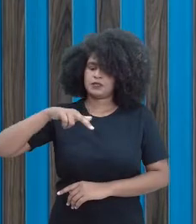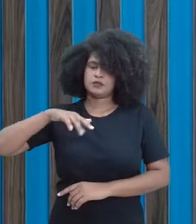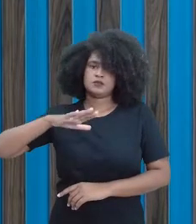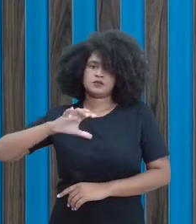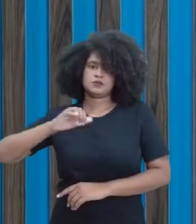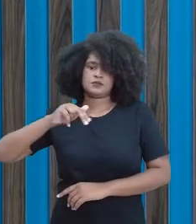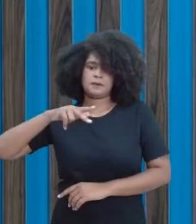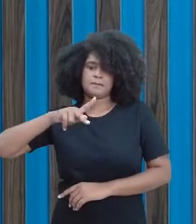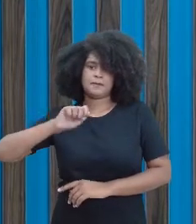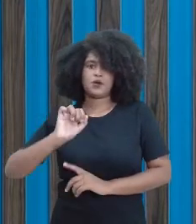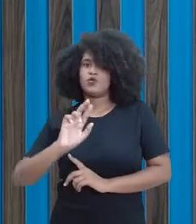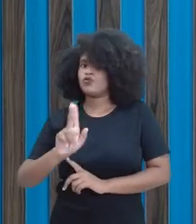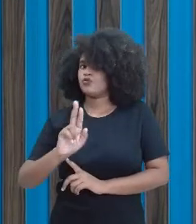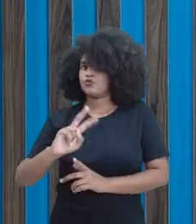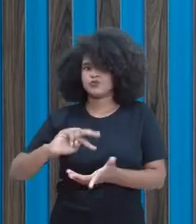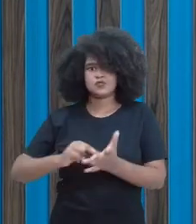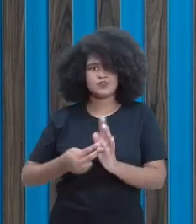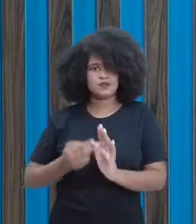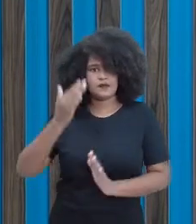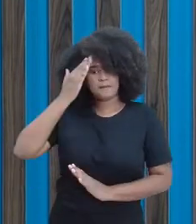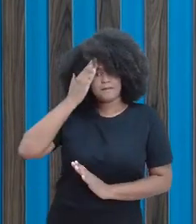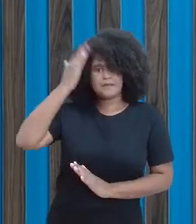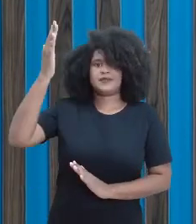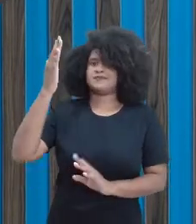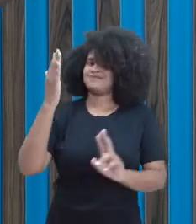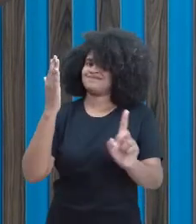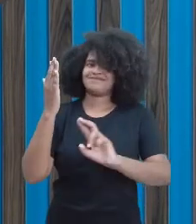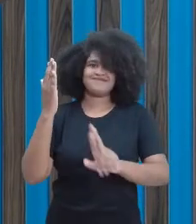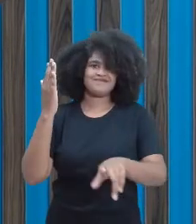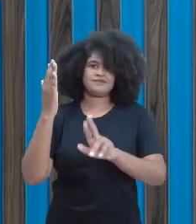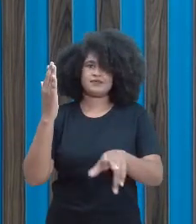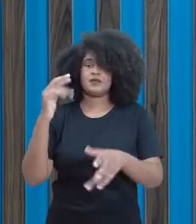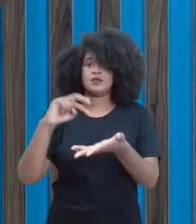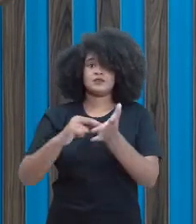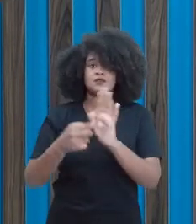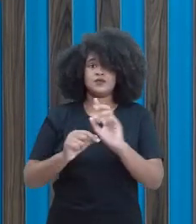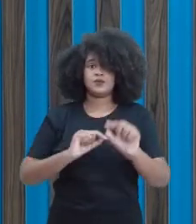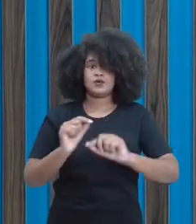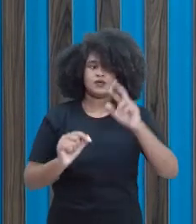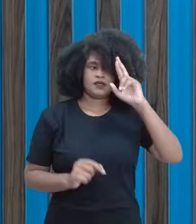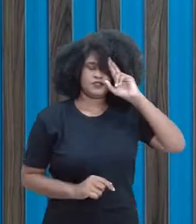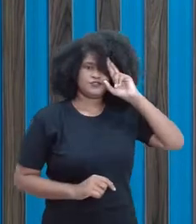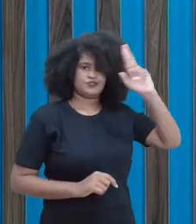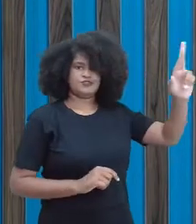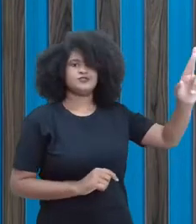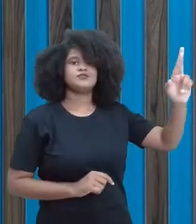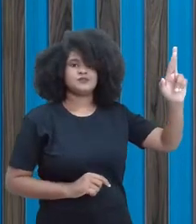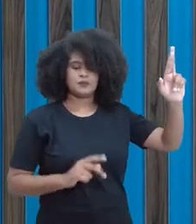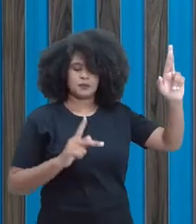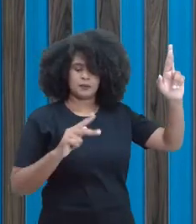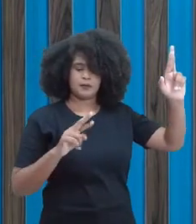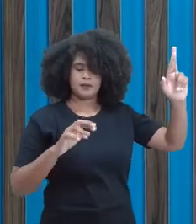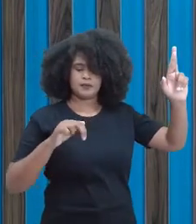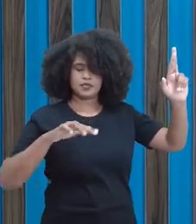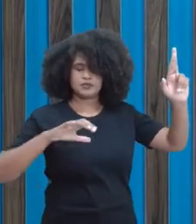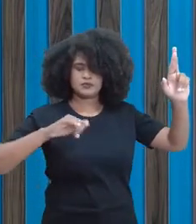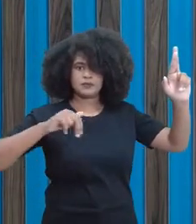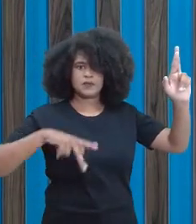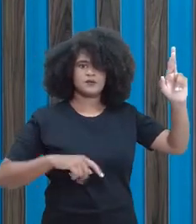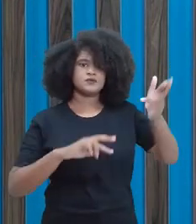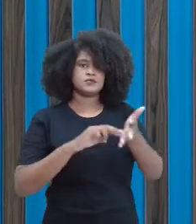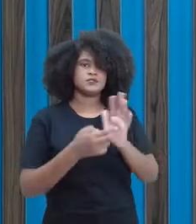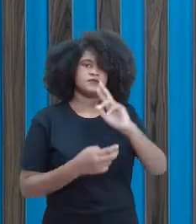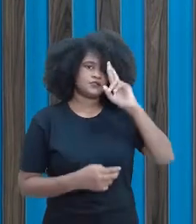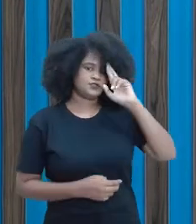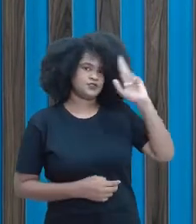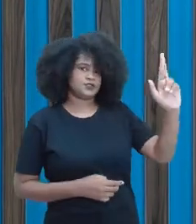main, M-A-I-N, main, principal é diretor, certo? Existe a palavra director também, mas aí é diretor